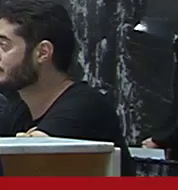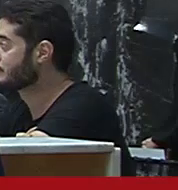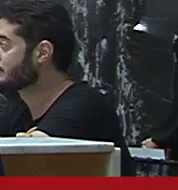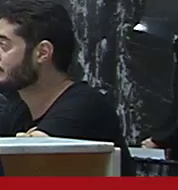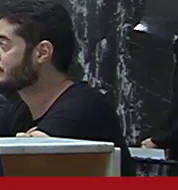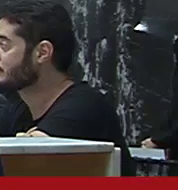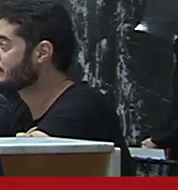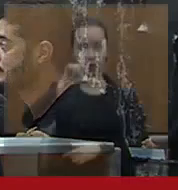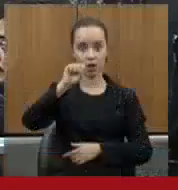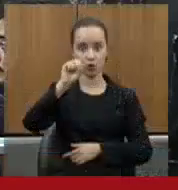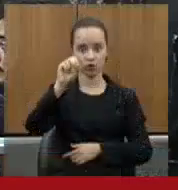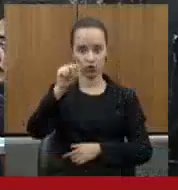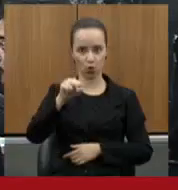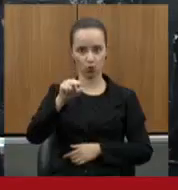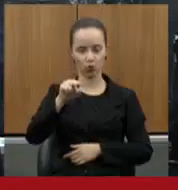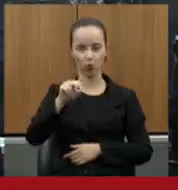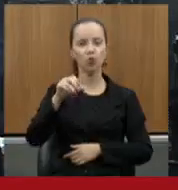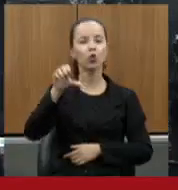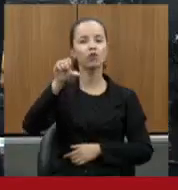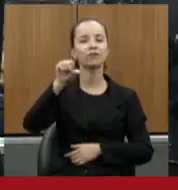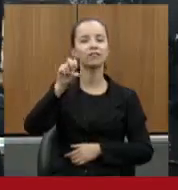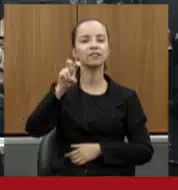com 95 anos,